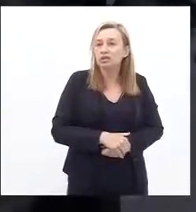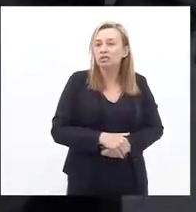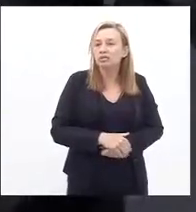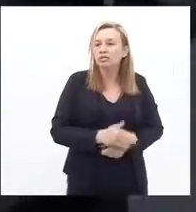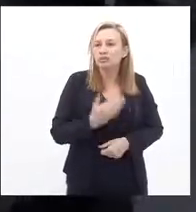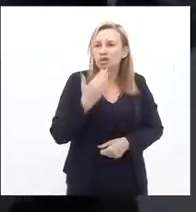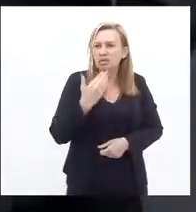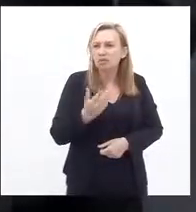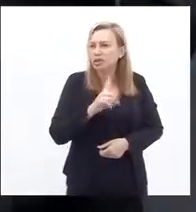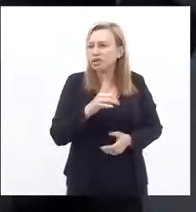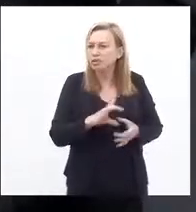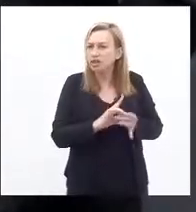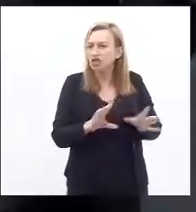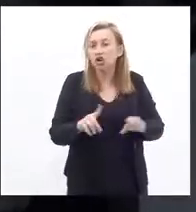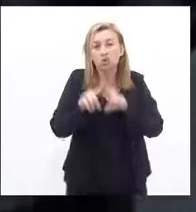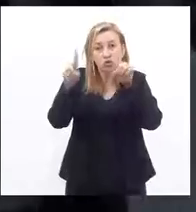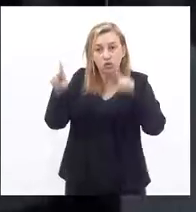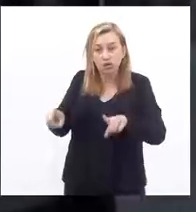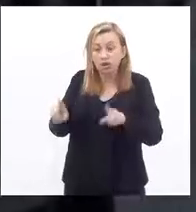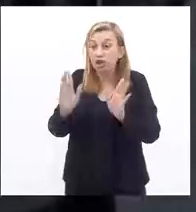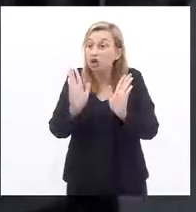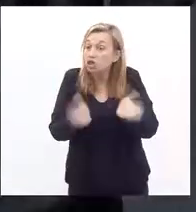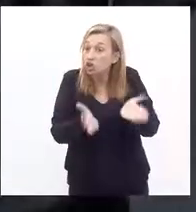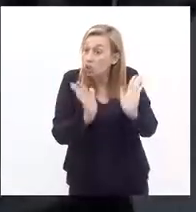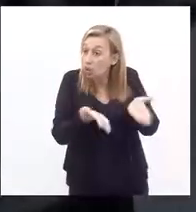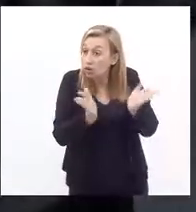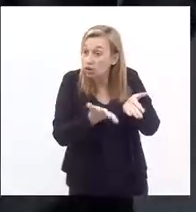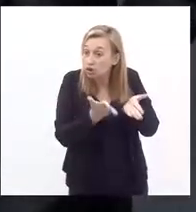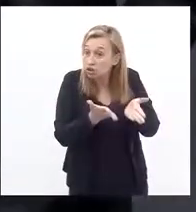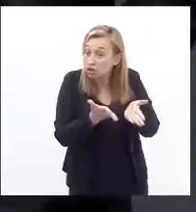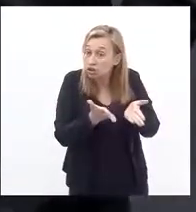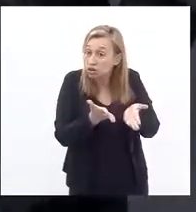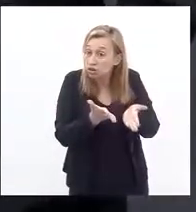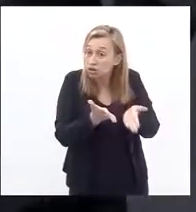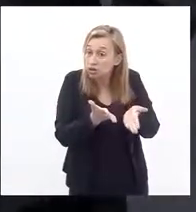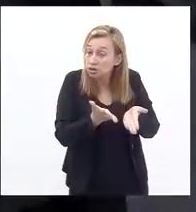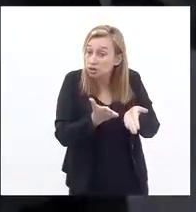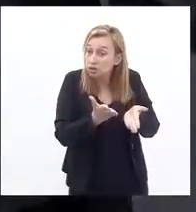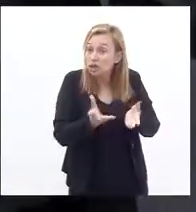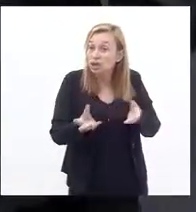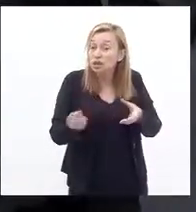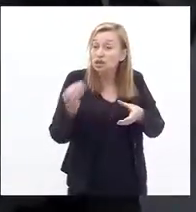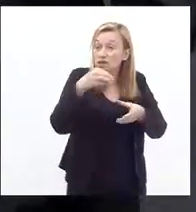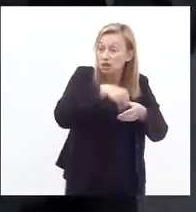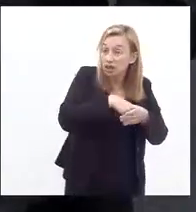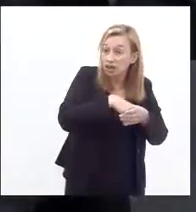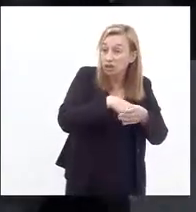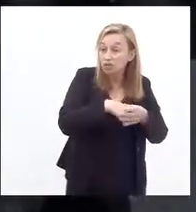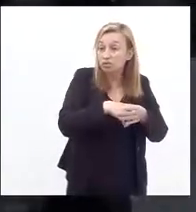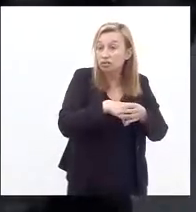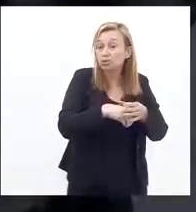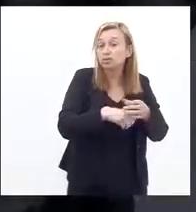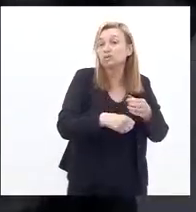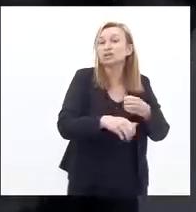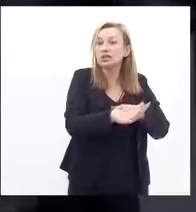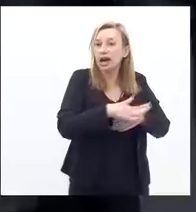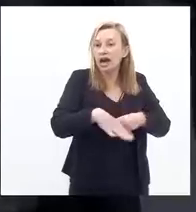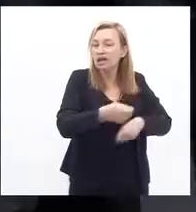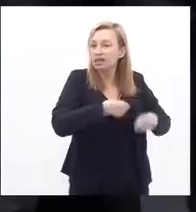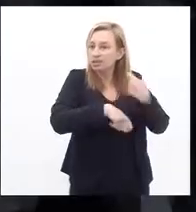deixar os funcionários que hoje estão WhatsApp dentro da máquina administrativa